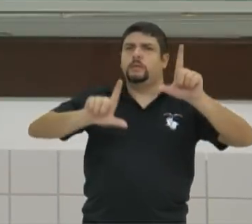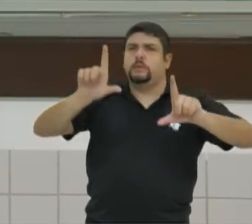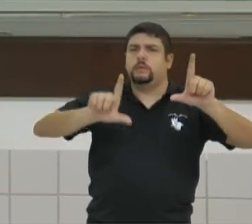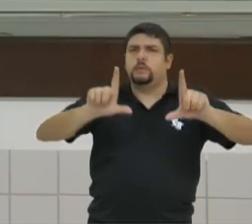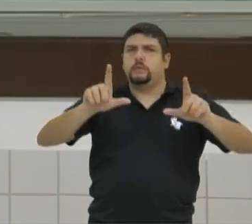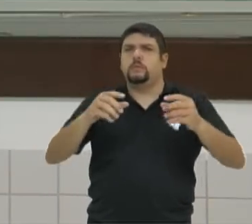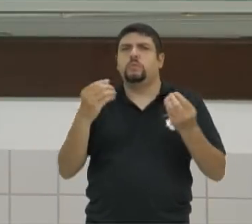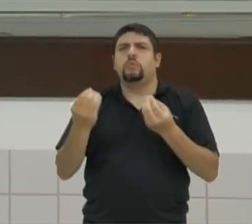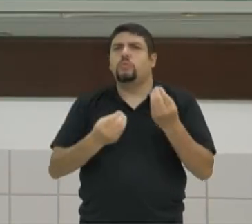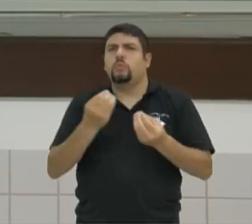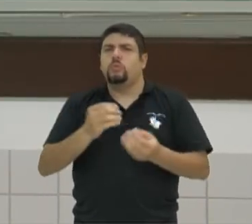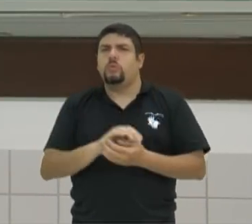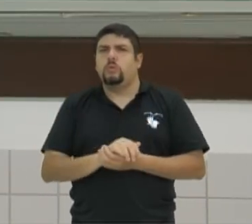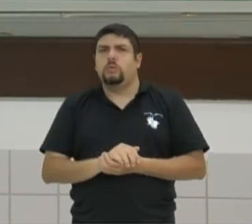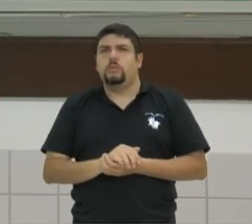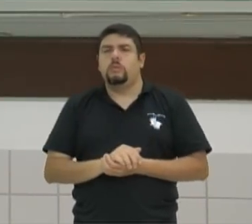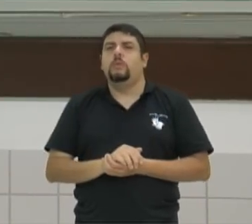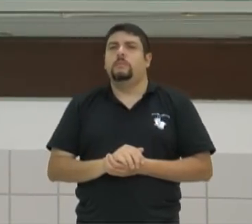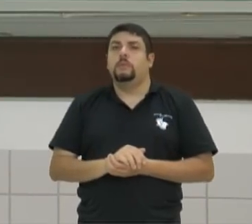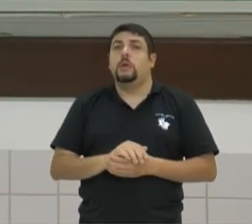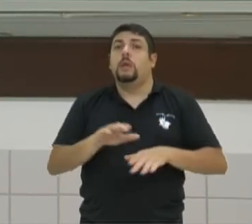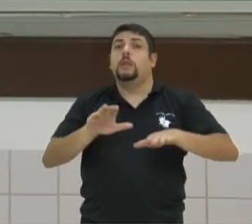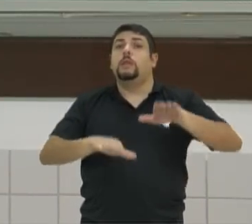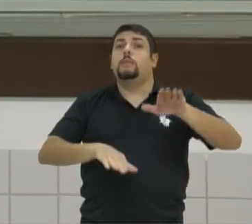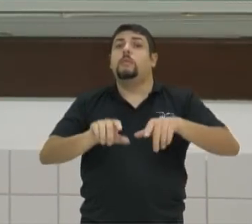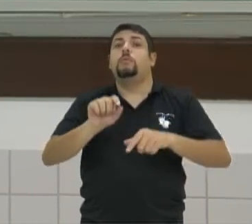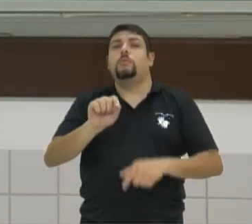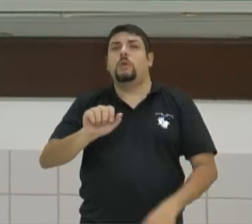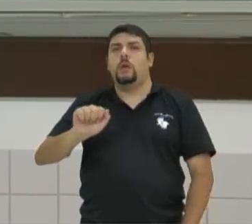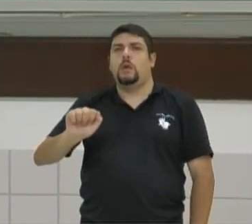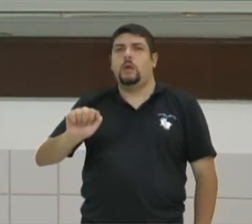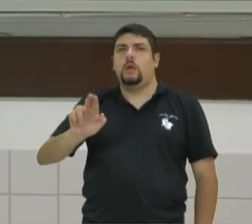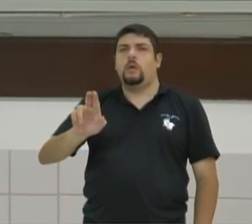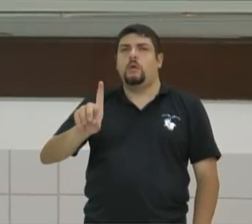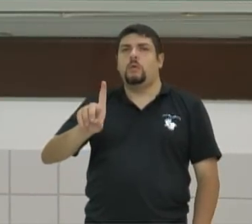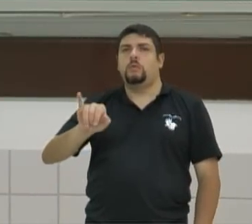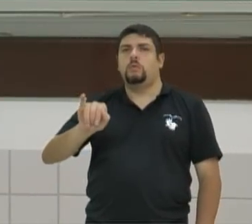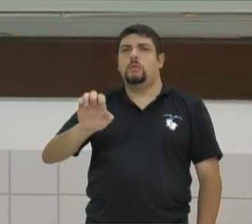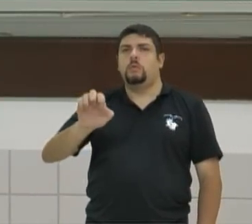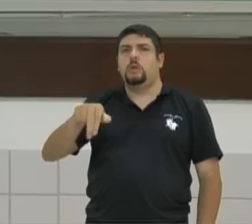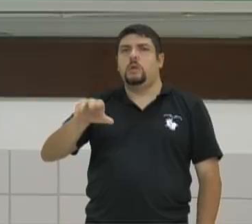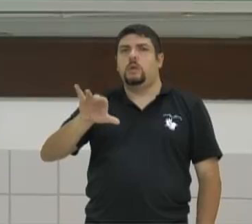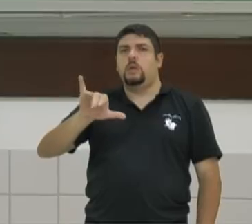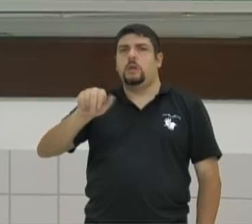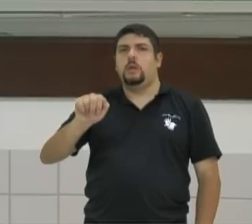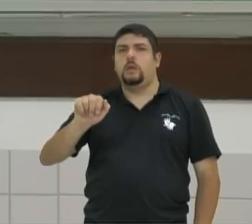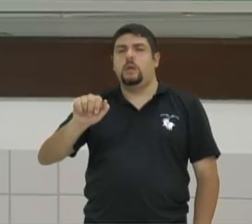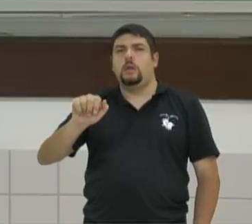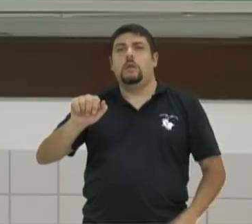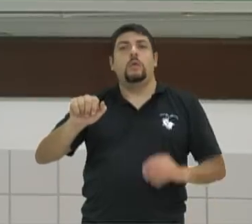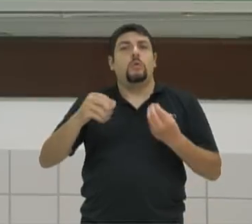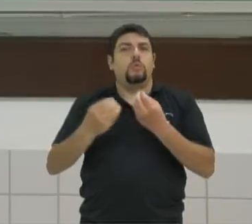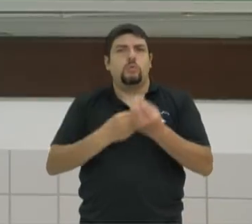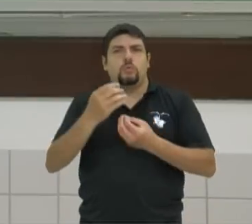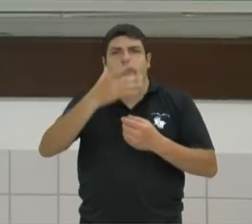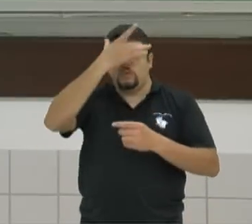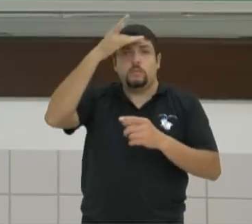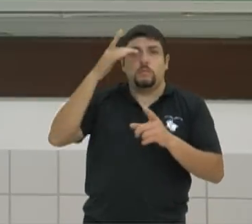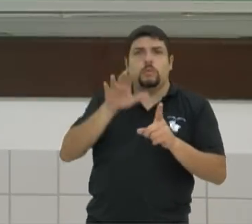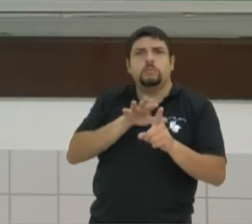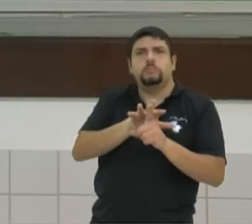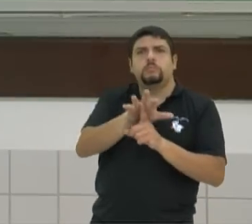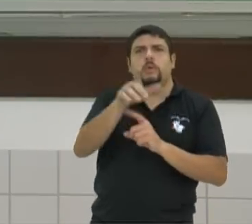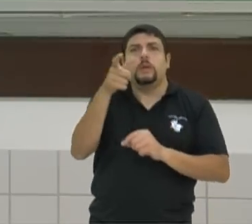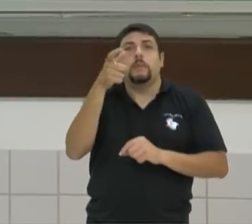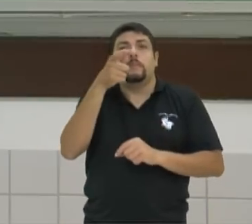determinado programa? Isso vai depender de uma coisa chamada audiência. A audiência é um exemplo prático de aplicação de moda. Por quê? Porque